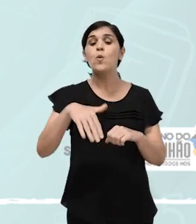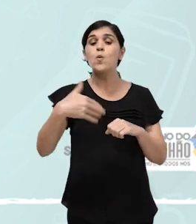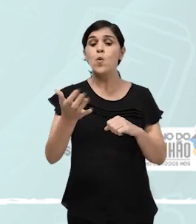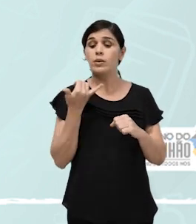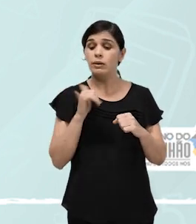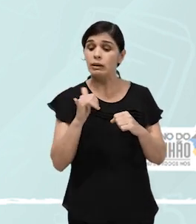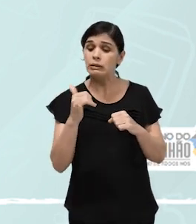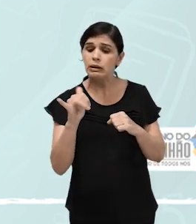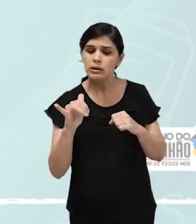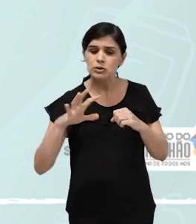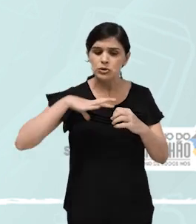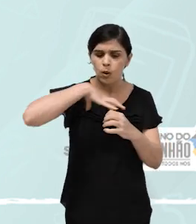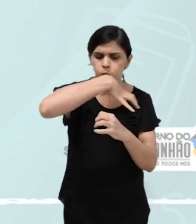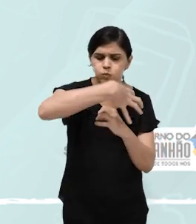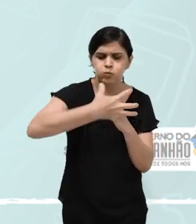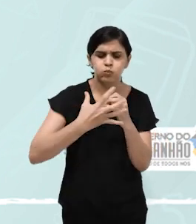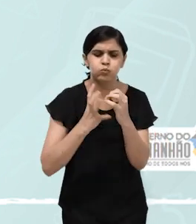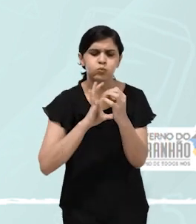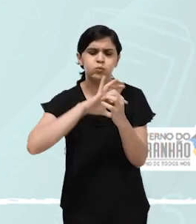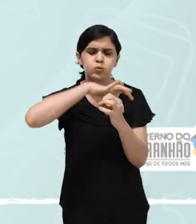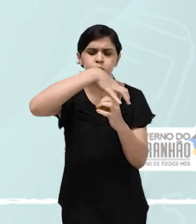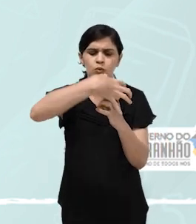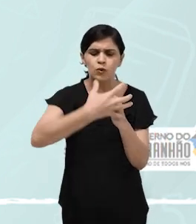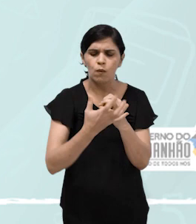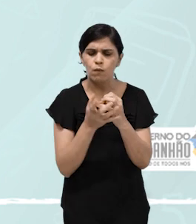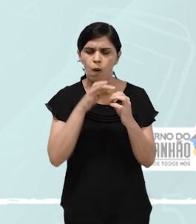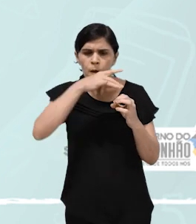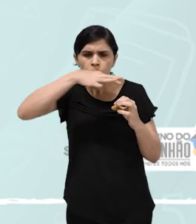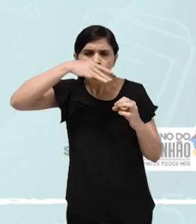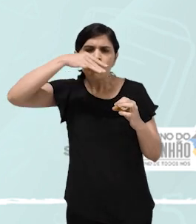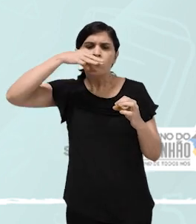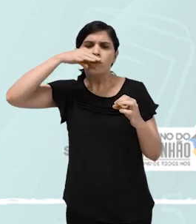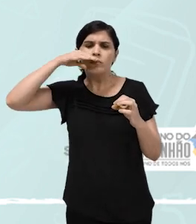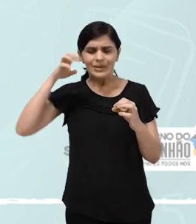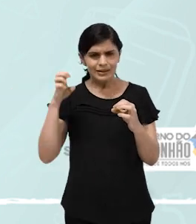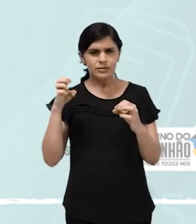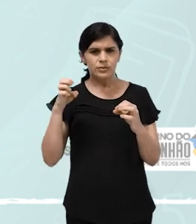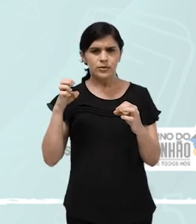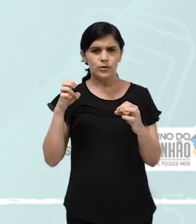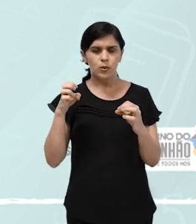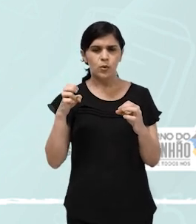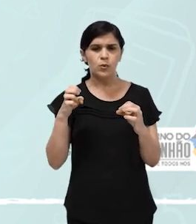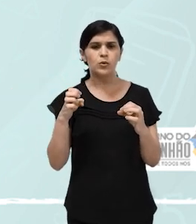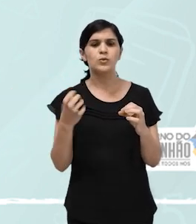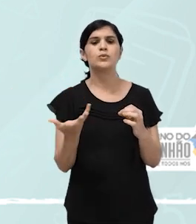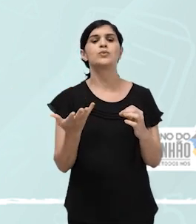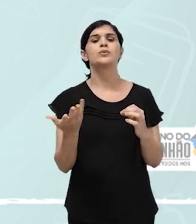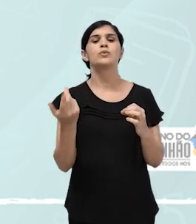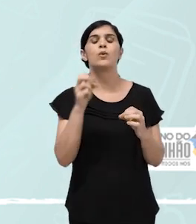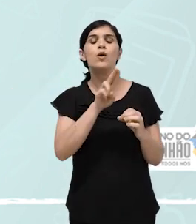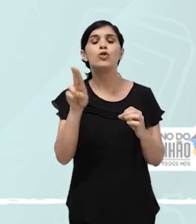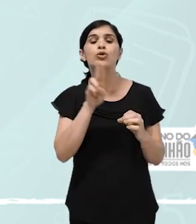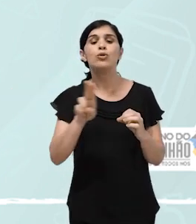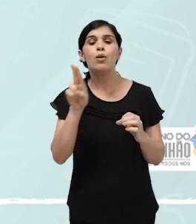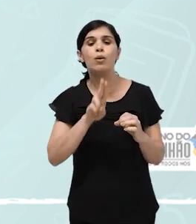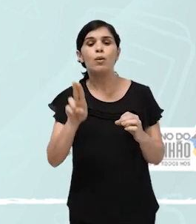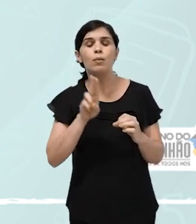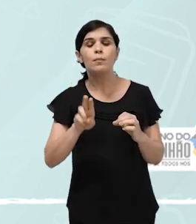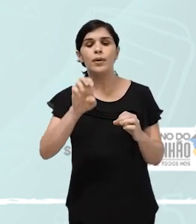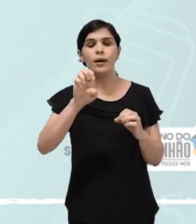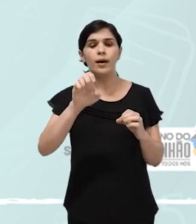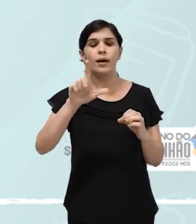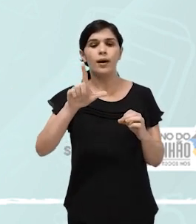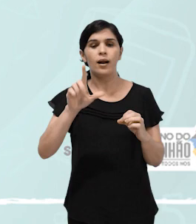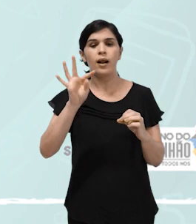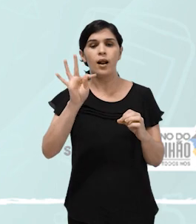é adicionado a um átomo gasoso, o qual se encontra em seu estado fundamental, é chamada de